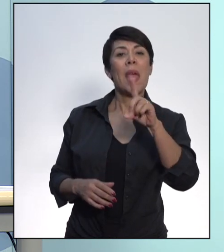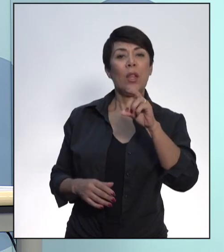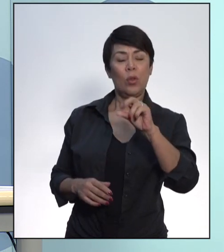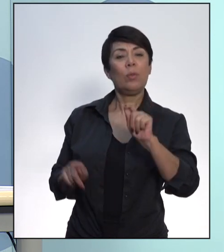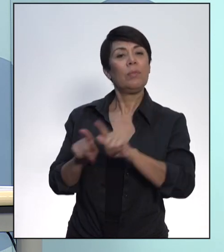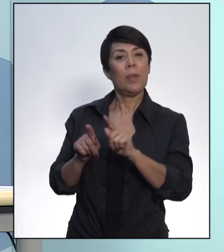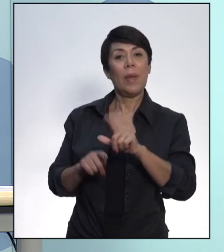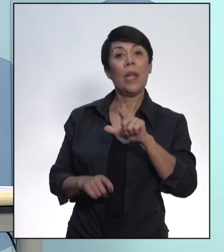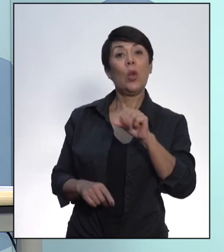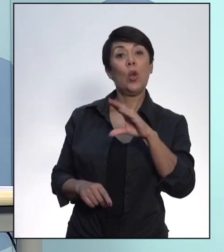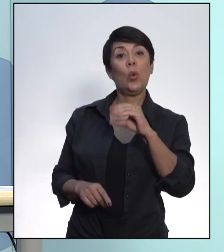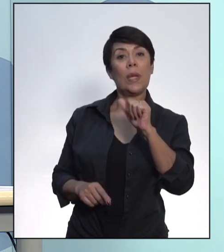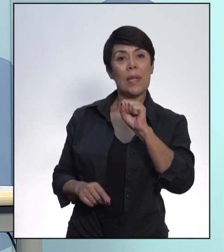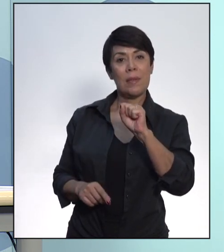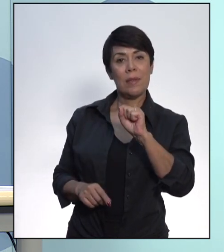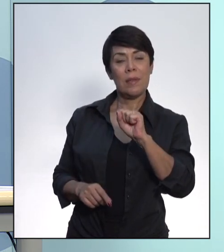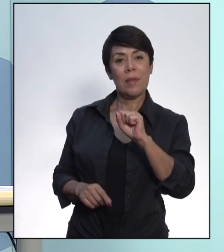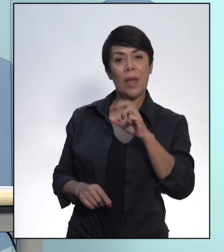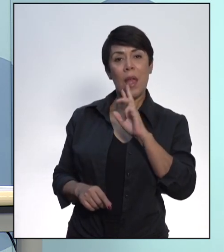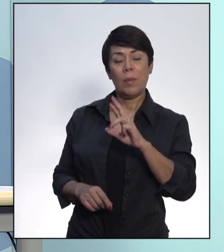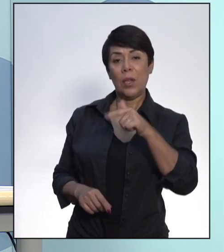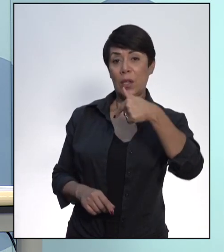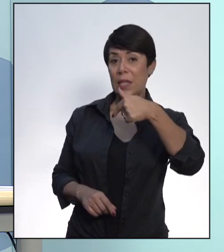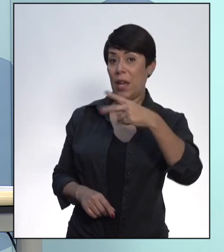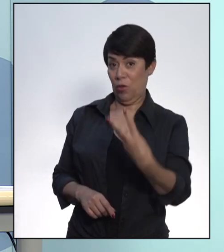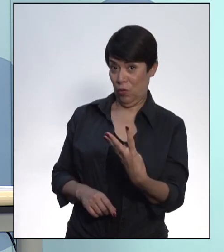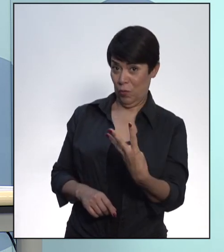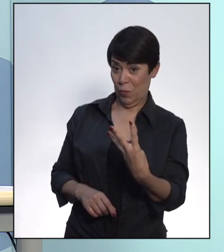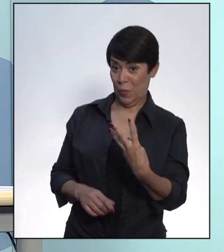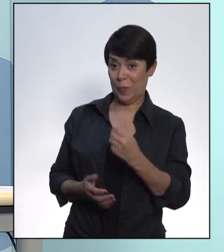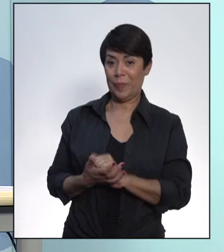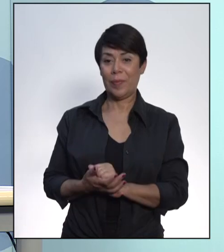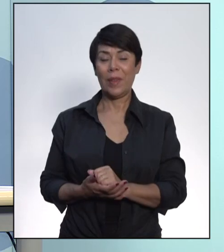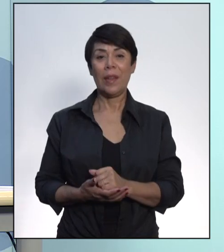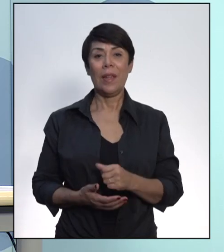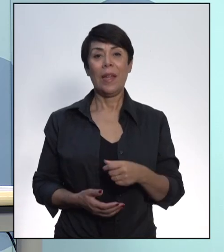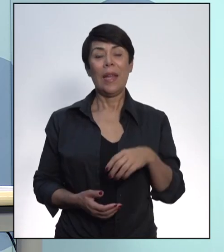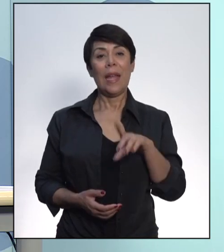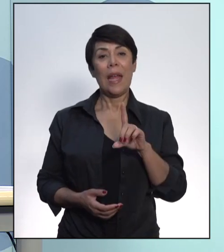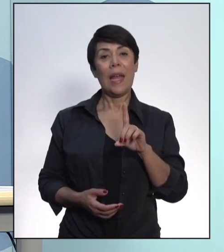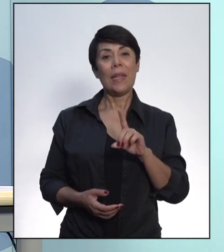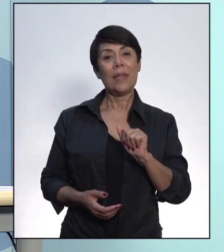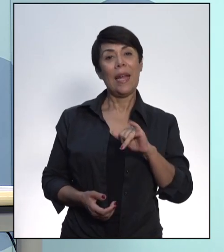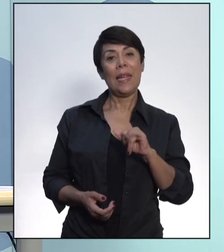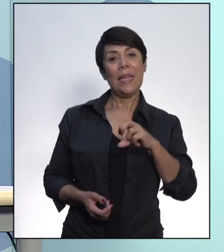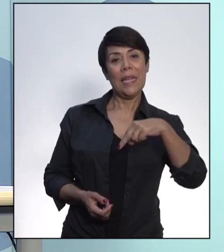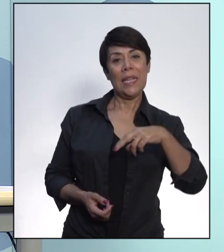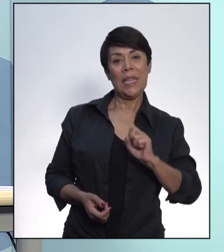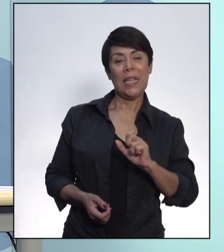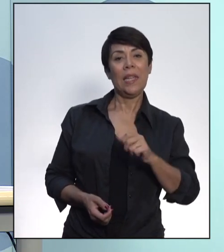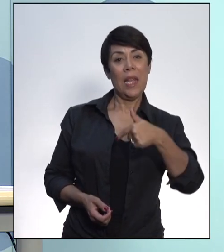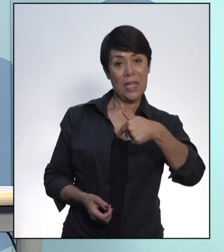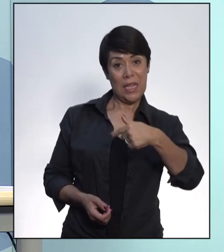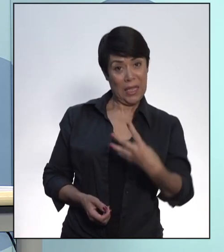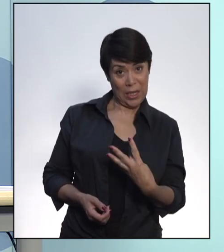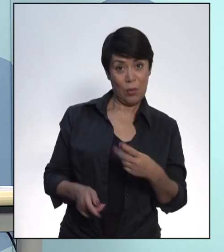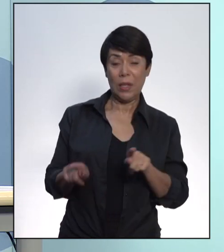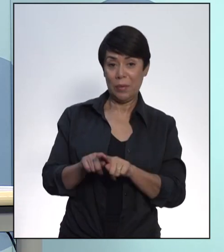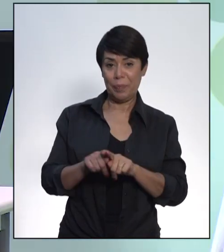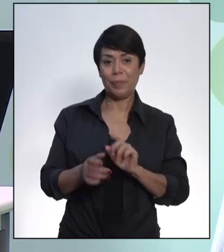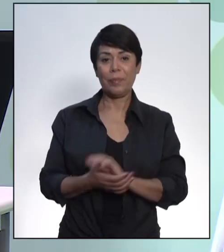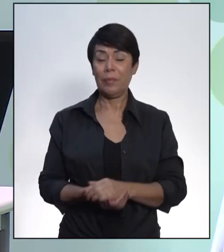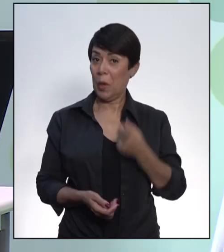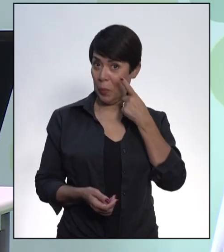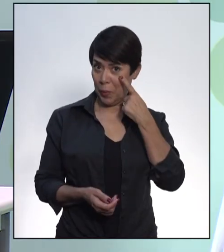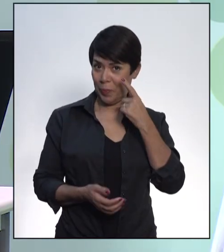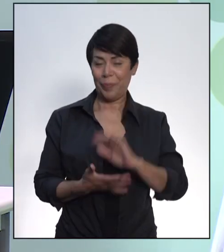também. Lucas Gabriel colocou 74. Daiane, 74. Vamos ver aí? Vamos ver.